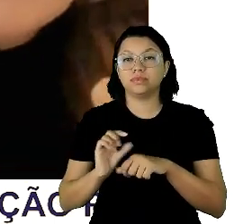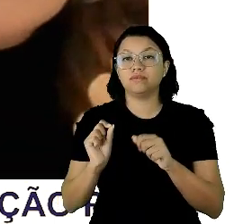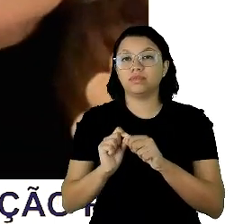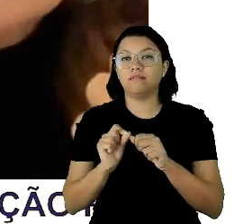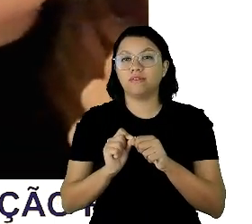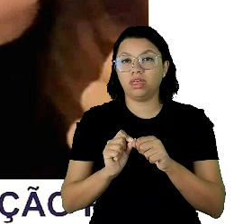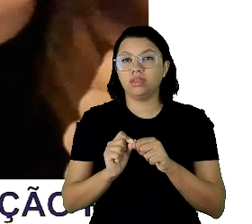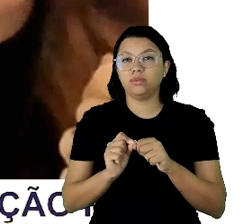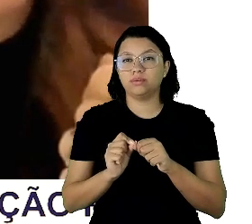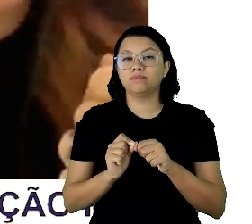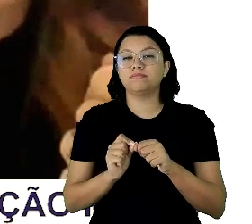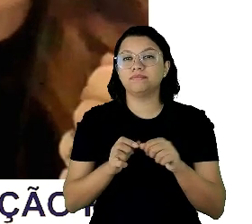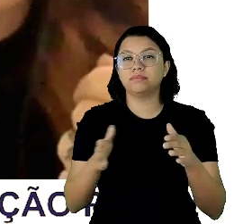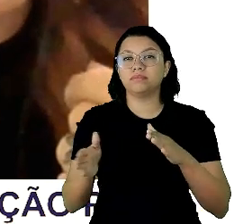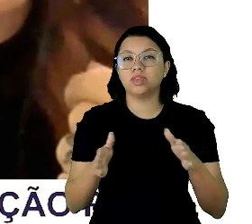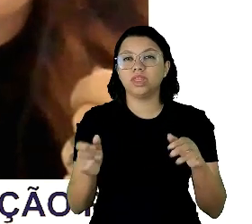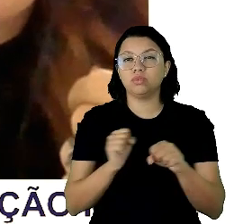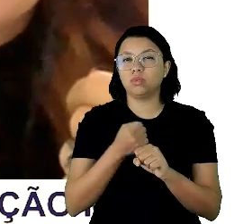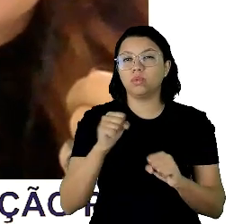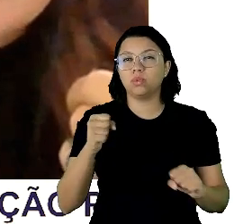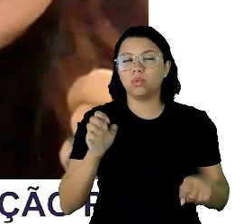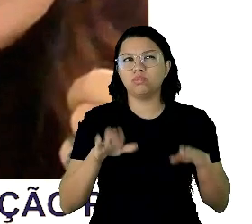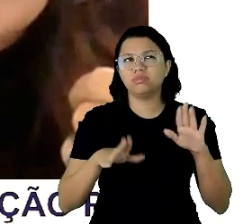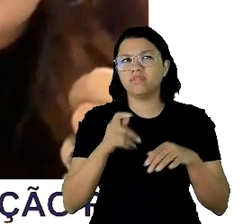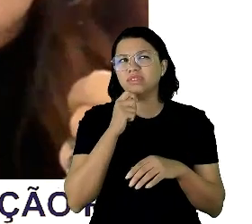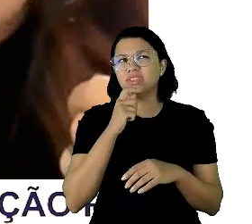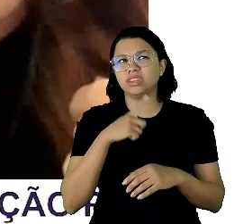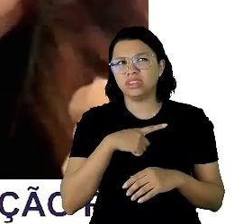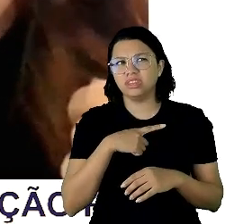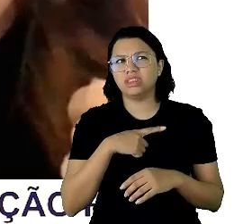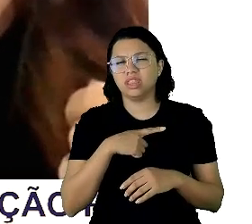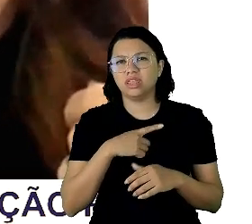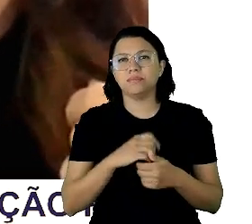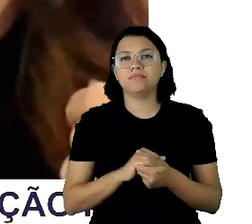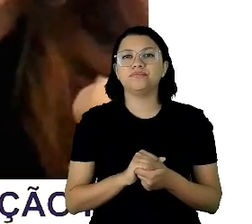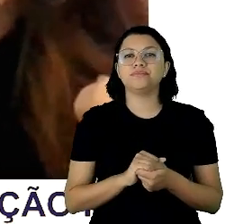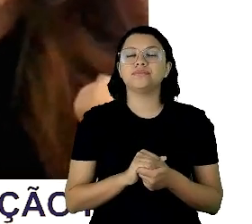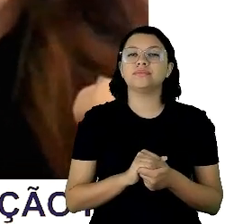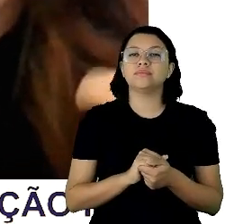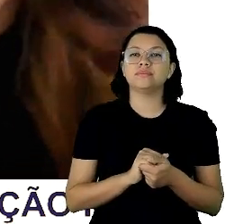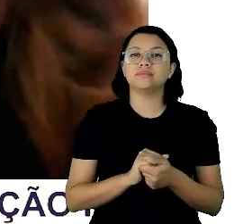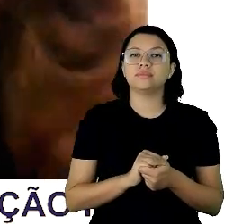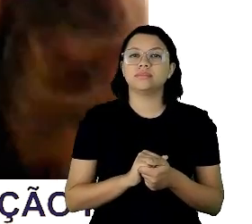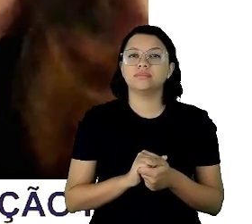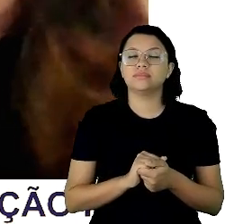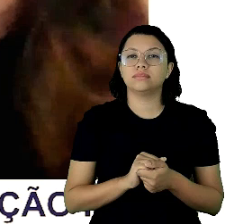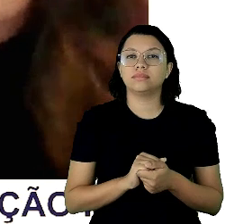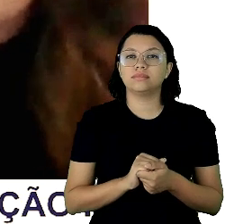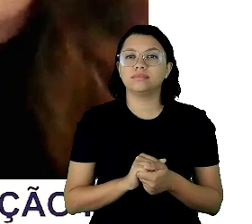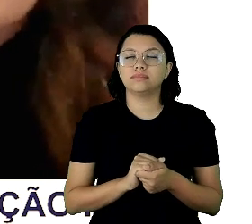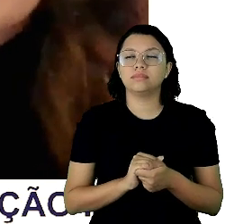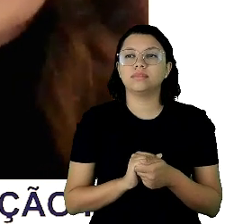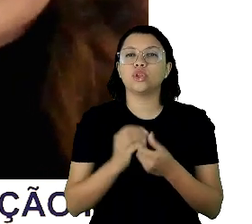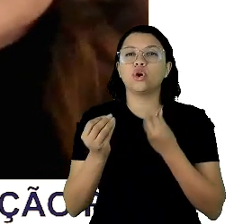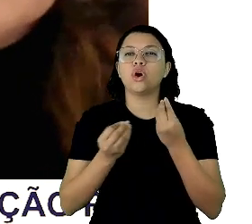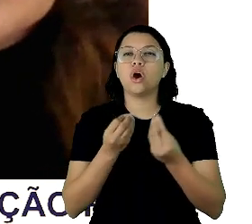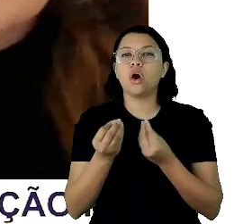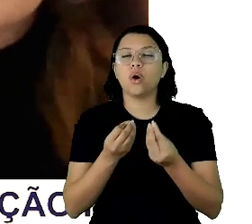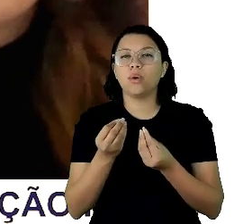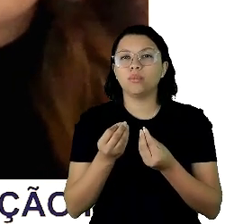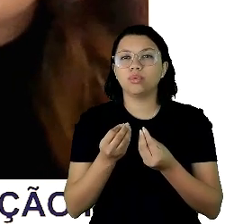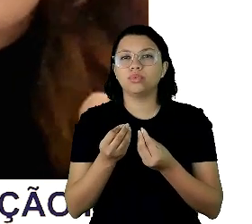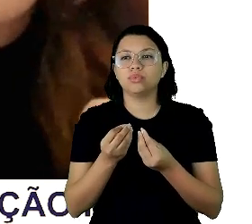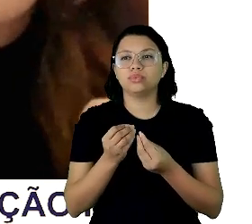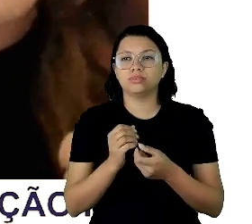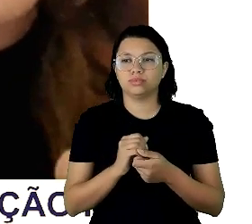ainda tenha em EAD, a Infam tem um curso que é sobre como ouvir, que assim,